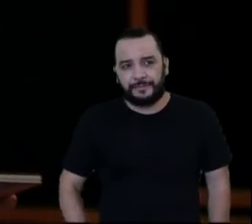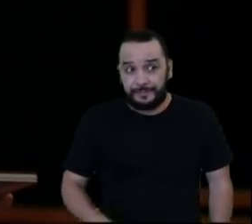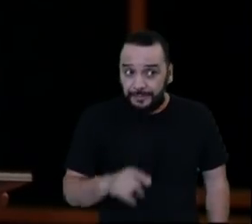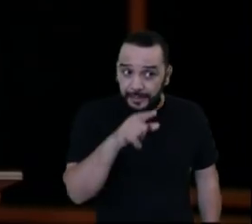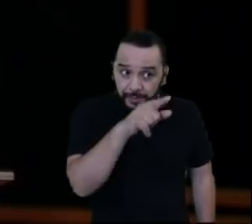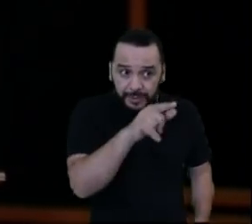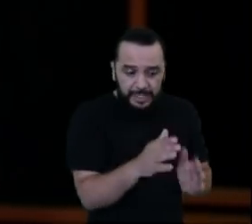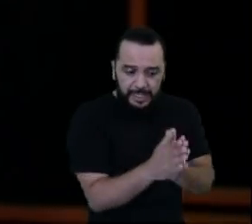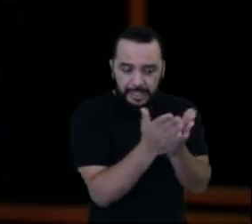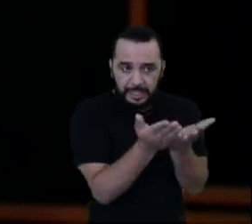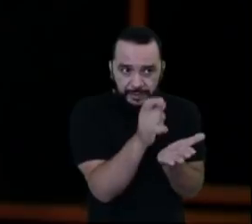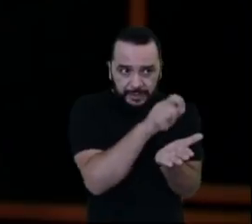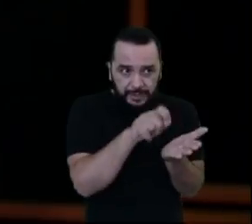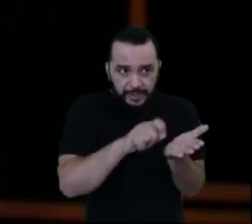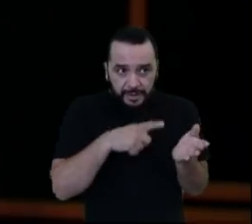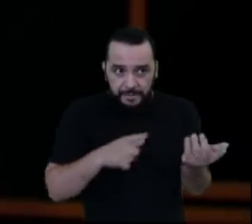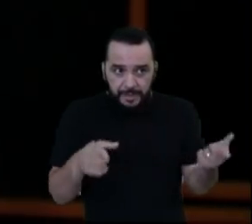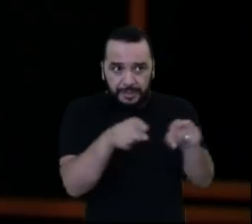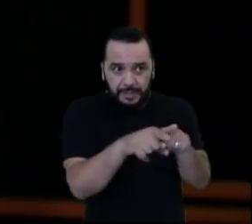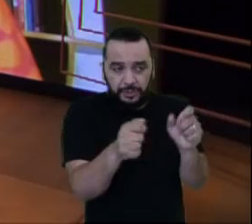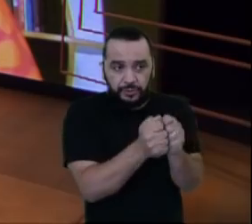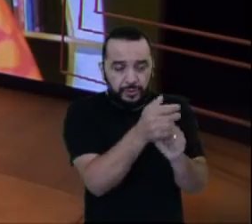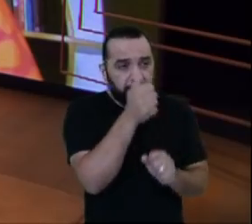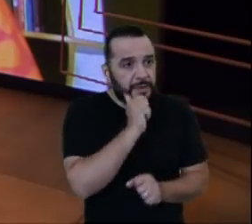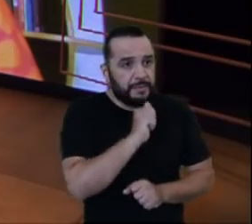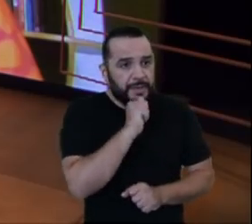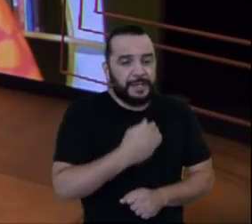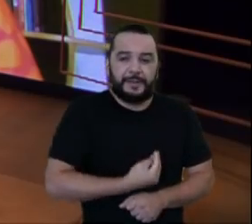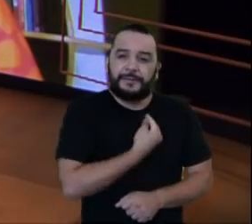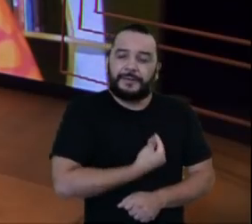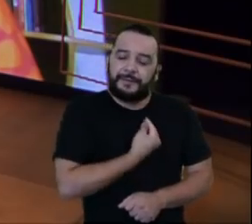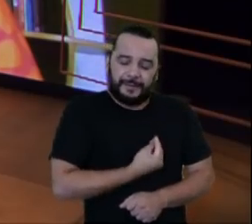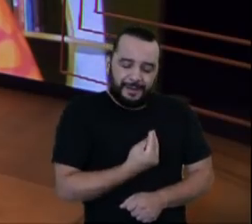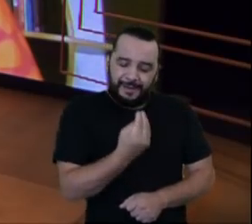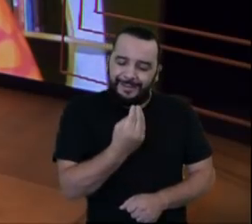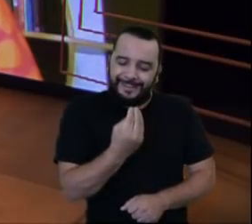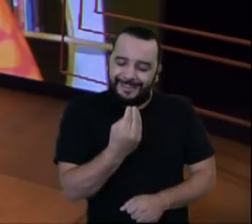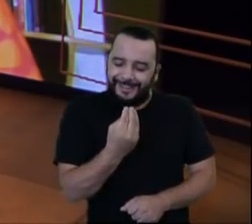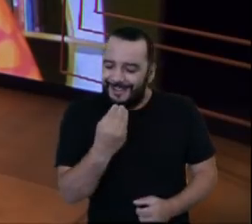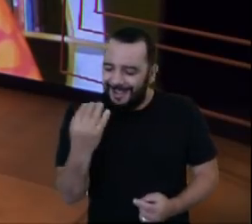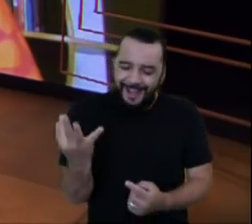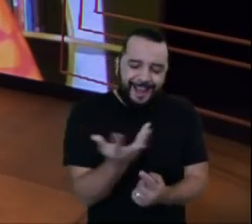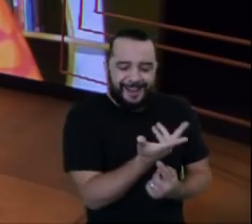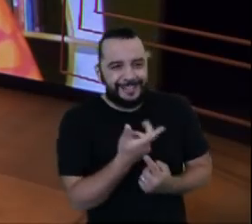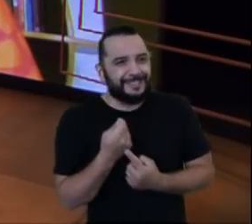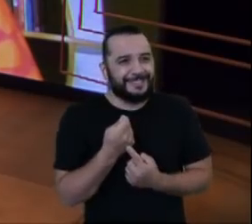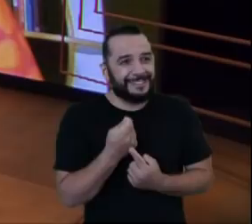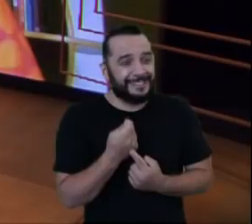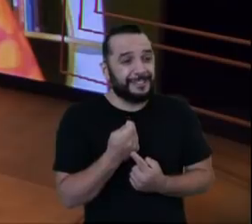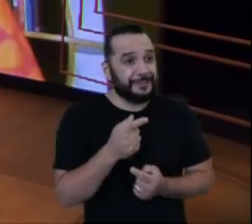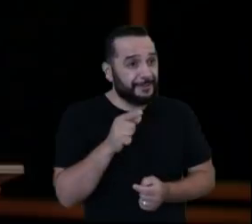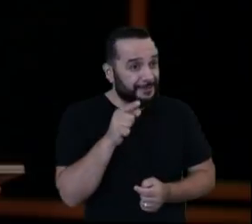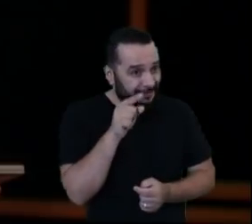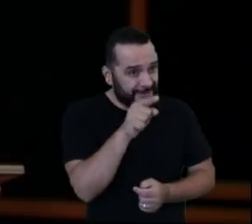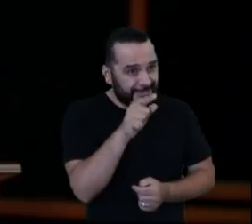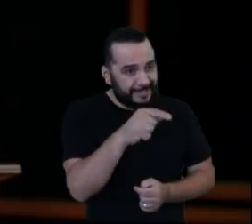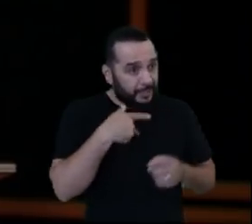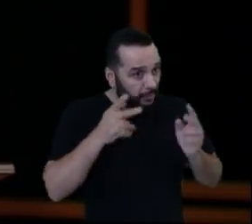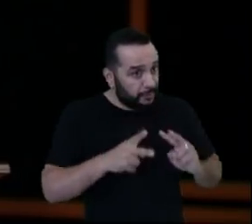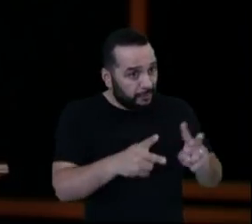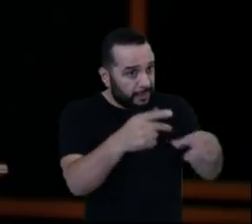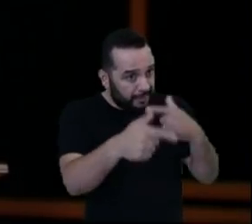vezes gripada, por exemplo, às vezes está gripada, acontece. Você não pode dar aquele agudo que você daria, aquela força que você faria. Se